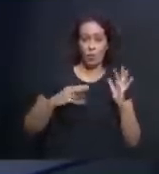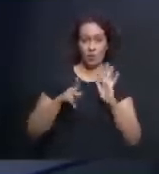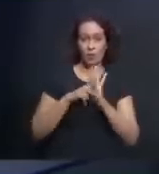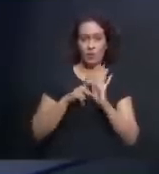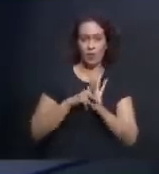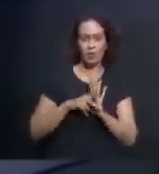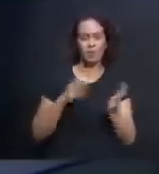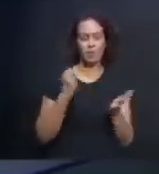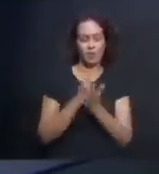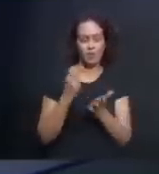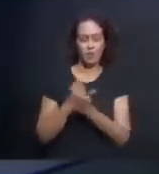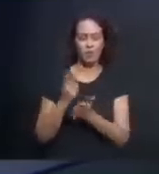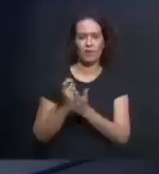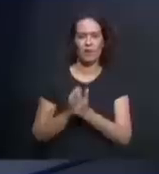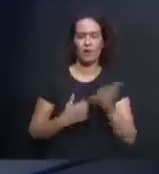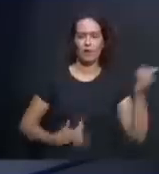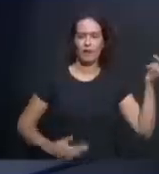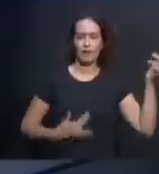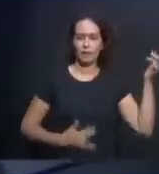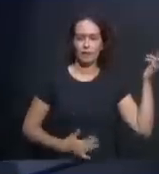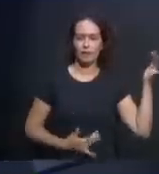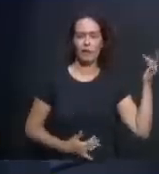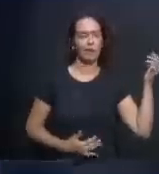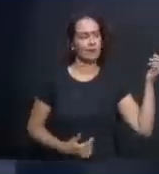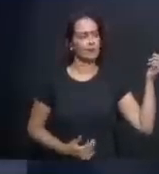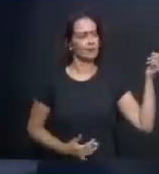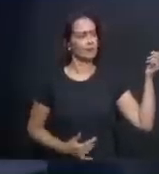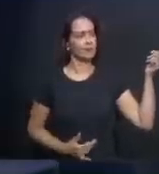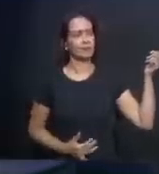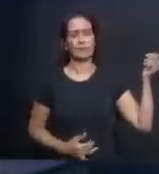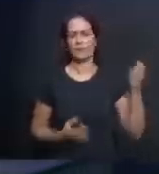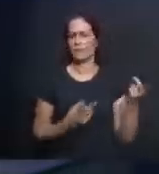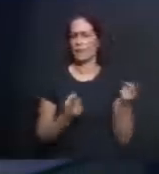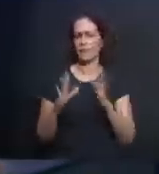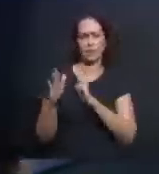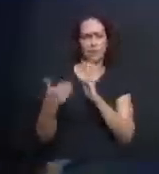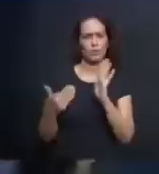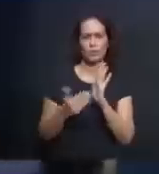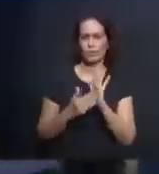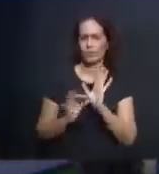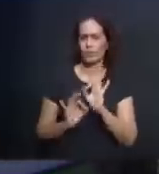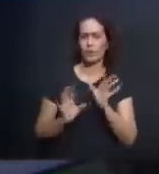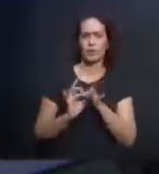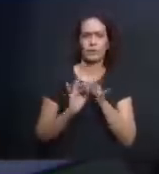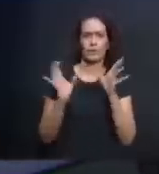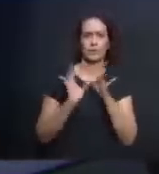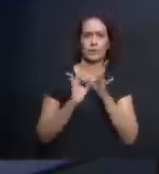Tá, guitarra, pode adquirir. Eles estão vendendo aí tudo. Meu Deus do céu.